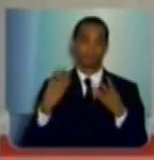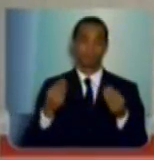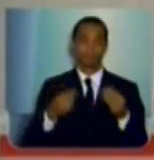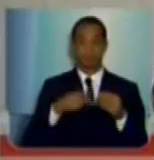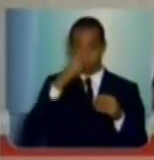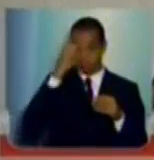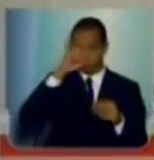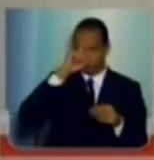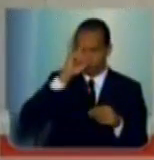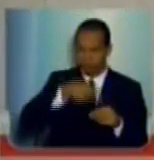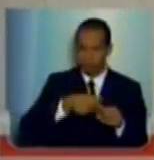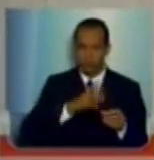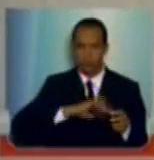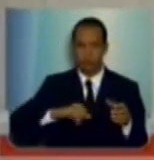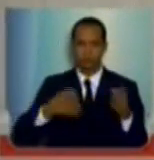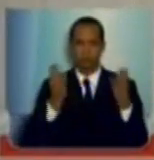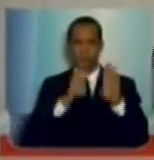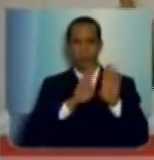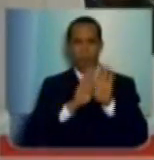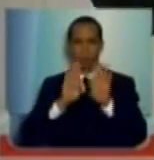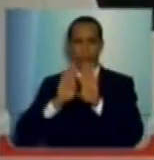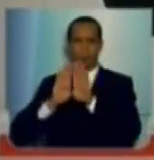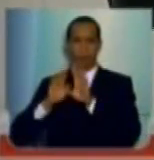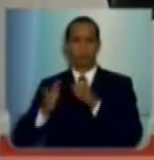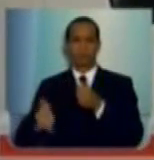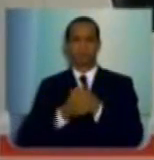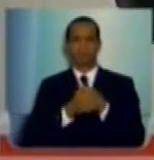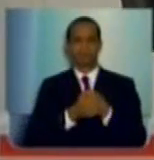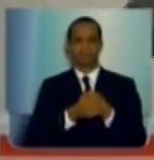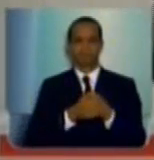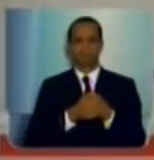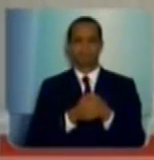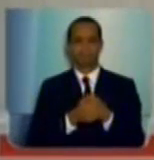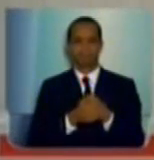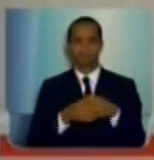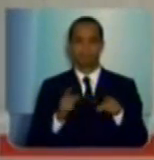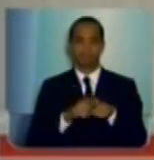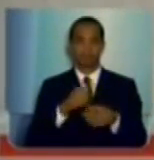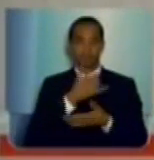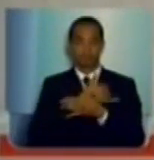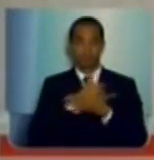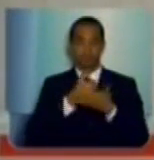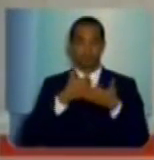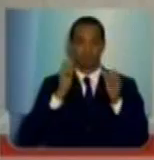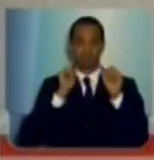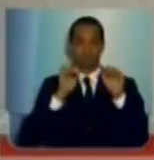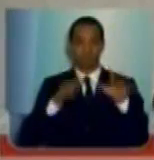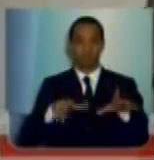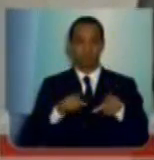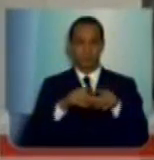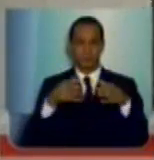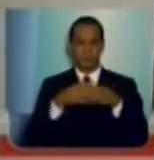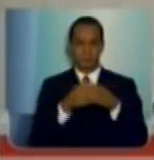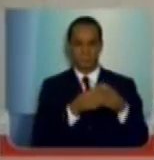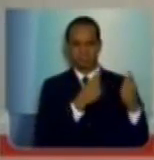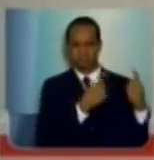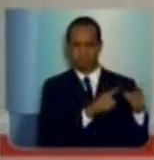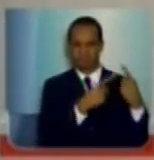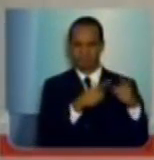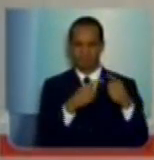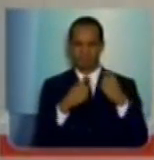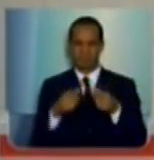de recolher nós temos a ência do narcotráfico do Crime Organizado em várias